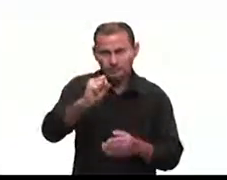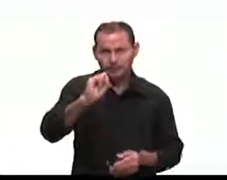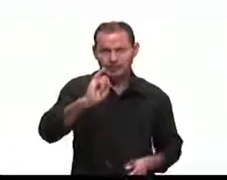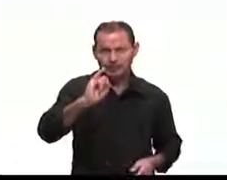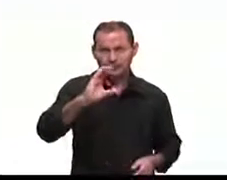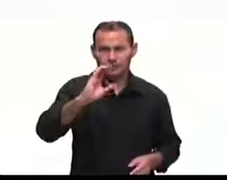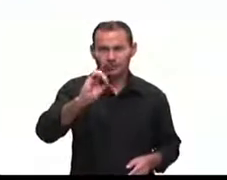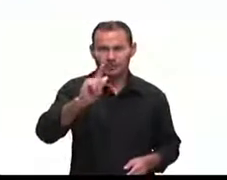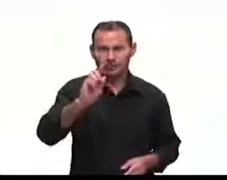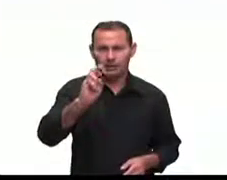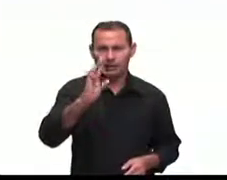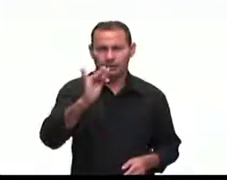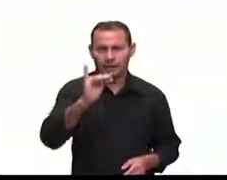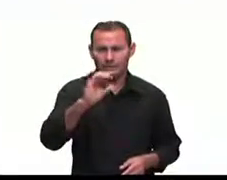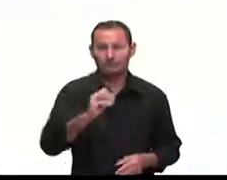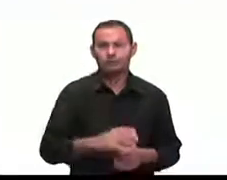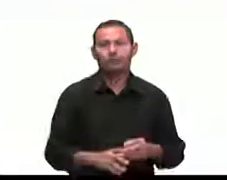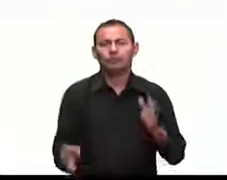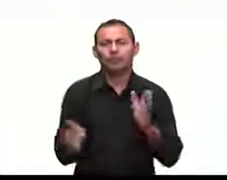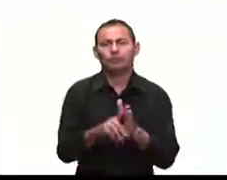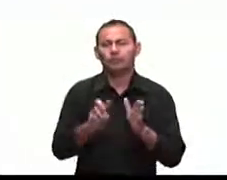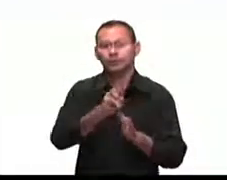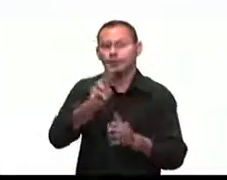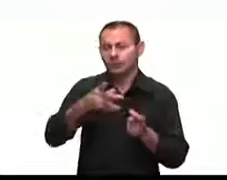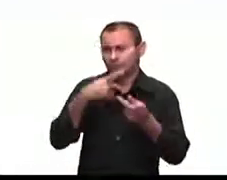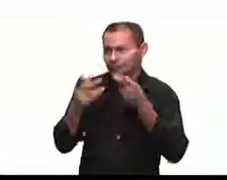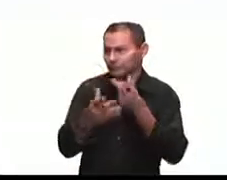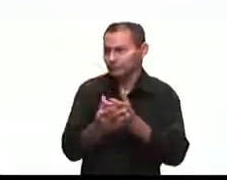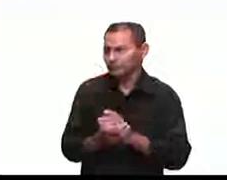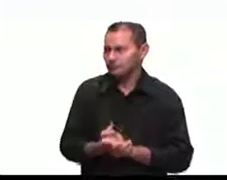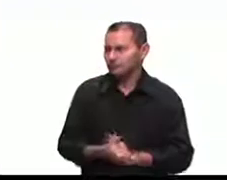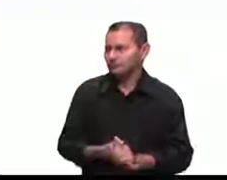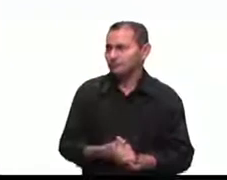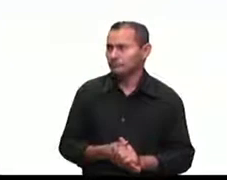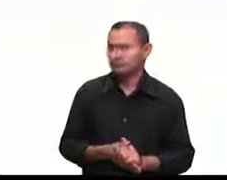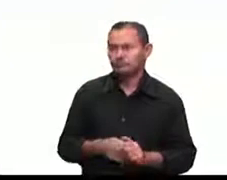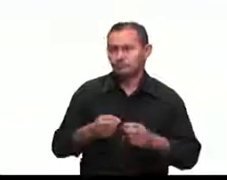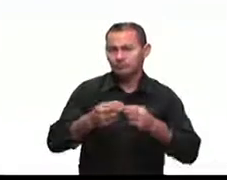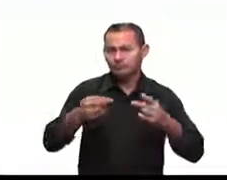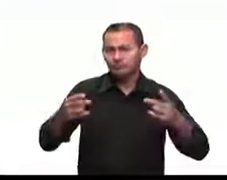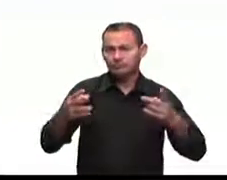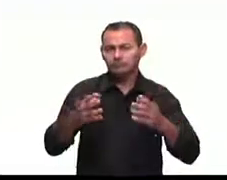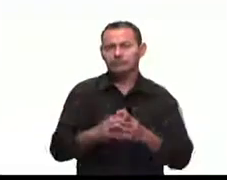psicográfico, próprio nome diz, tá? Então, aspectos